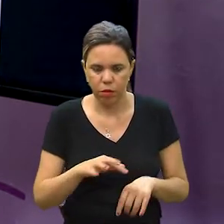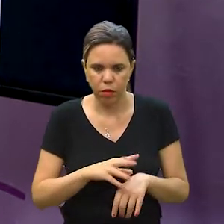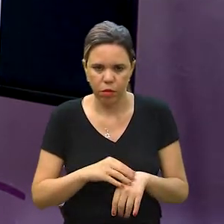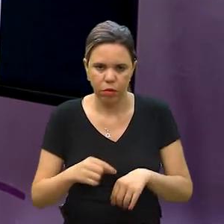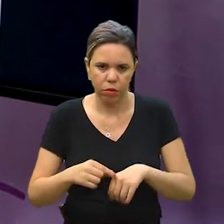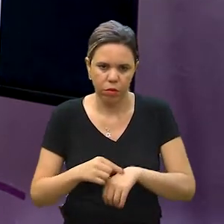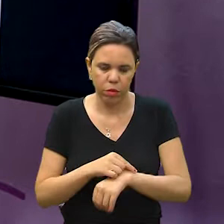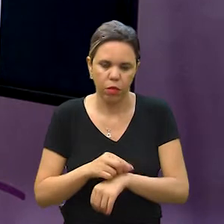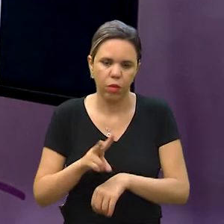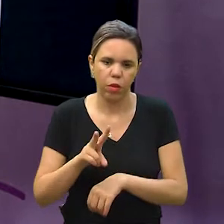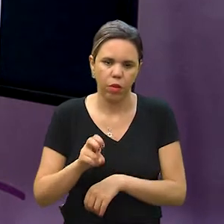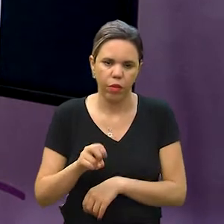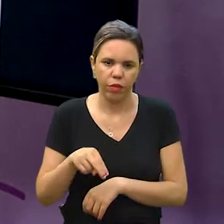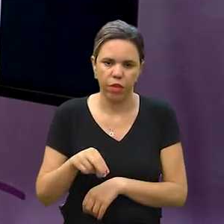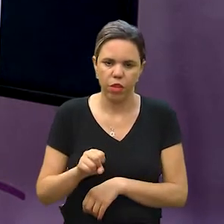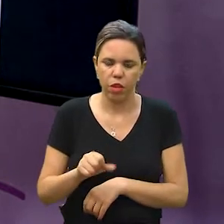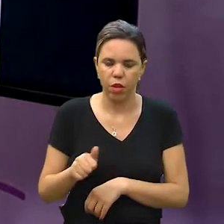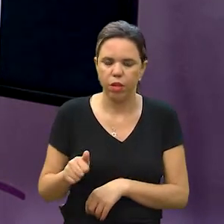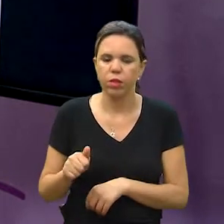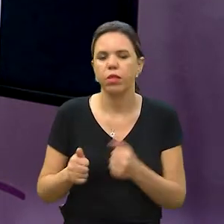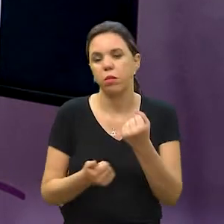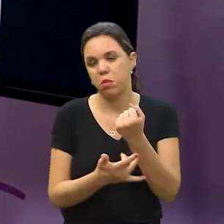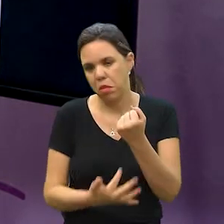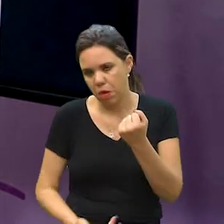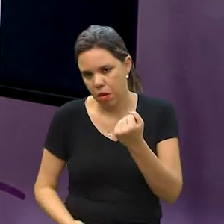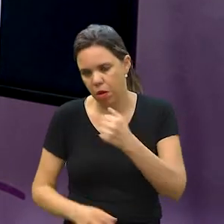Trombose venosa profunda, trombose